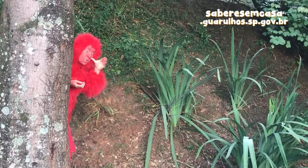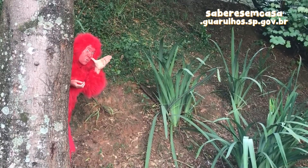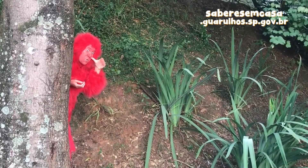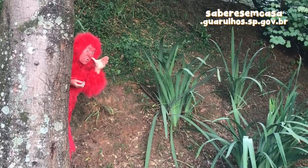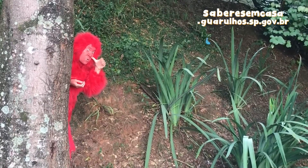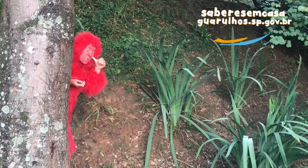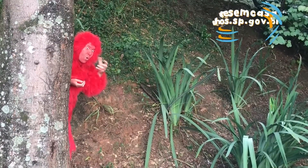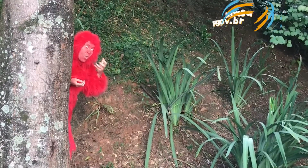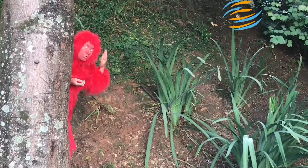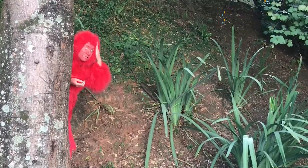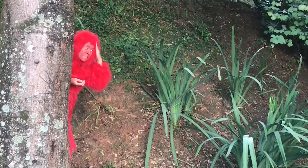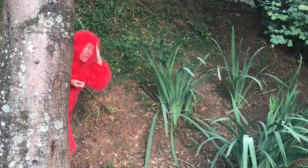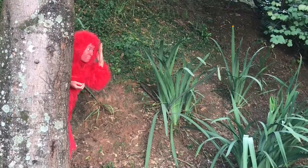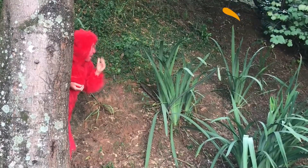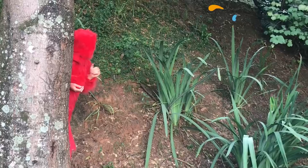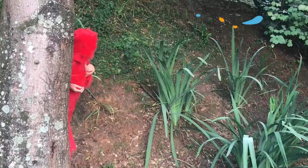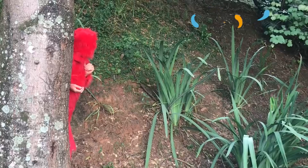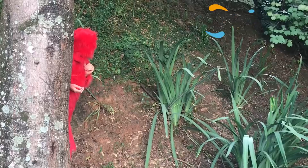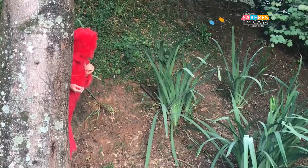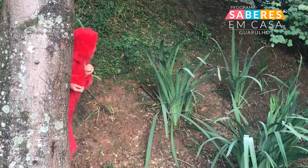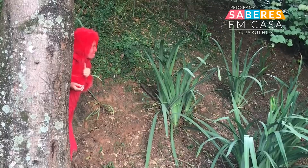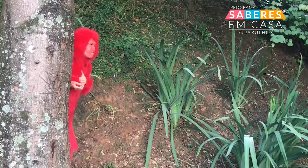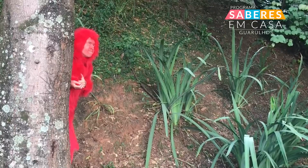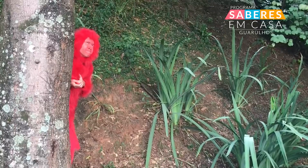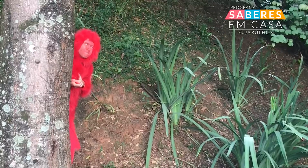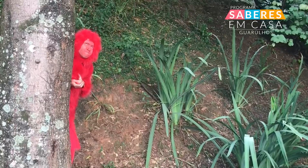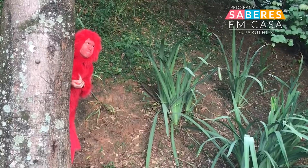Fiquei curioso. Eu quero saber.